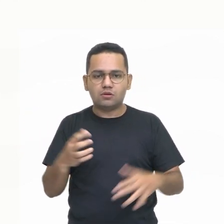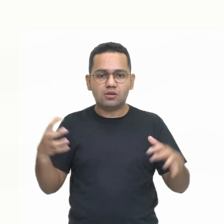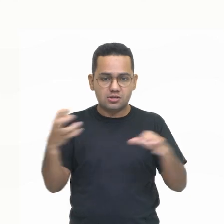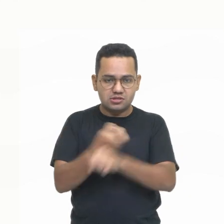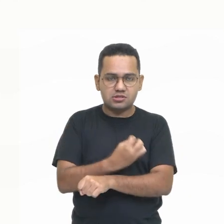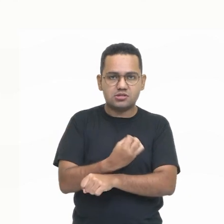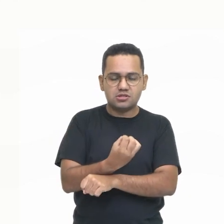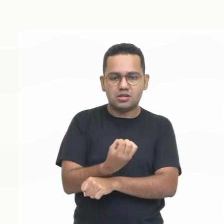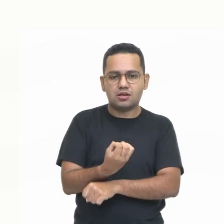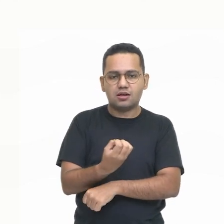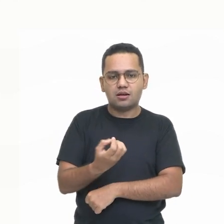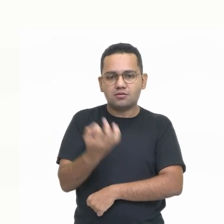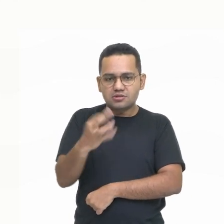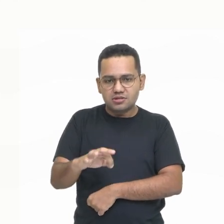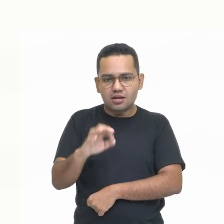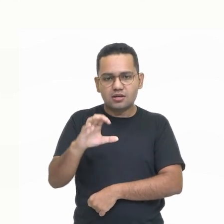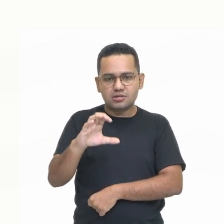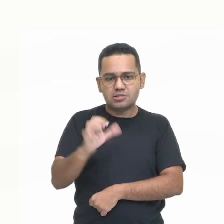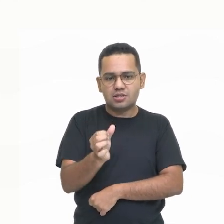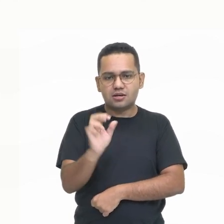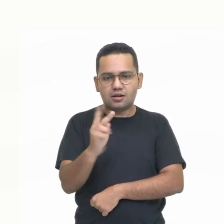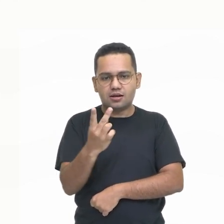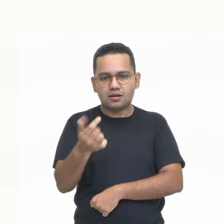matéria orgânica, que é a glicose,